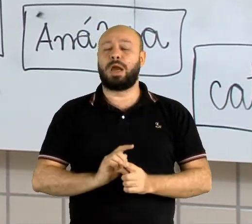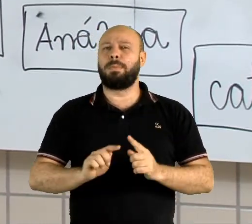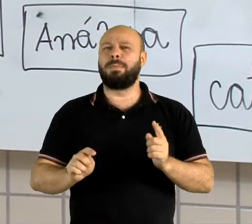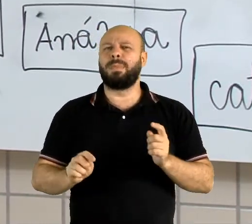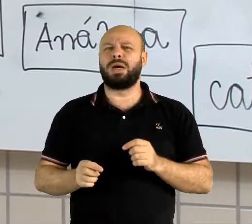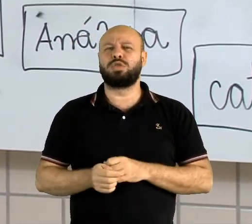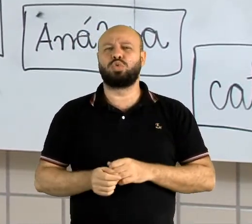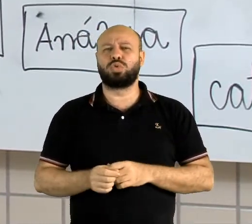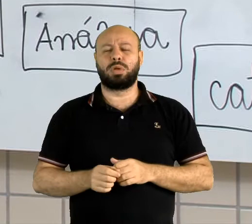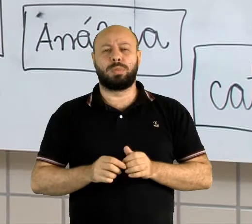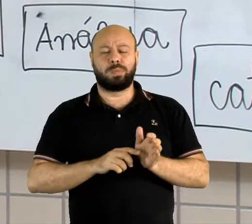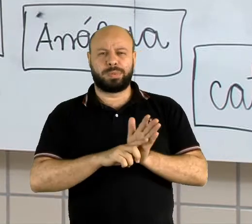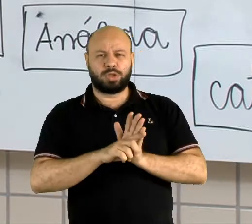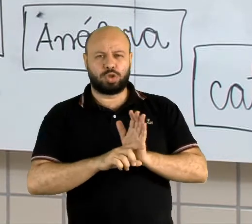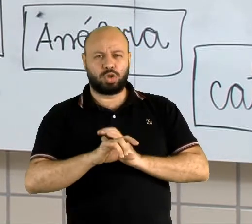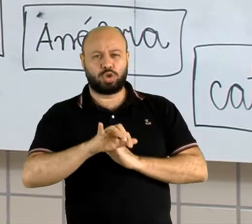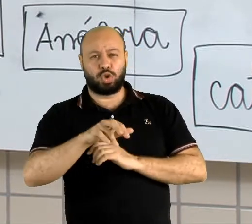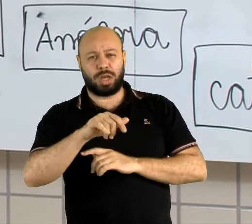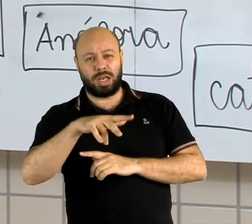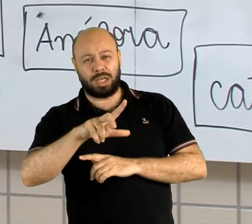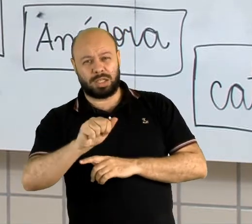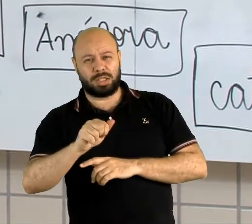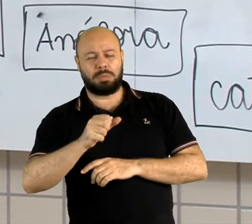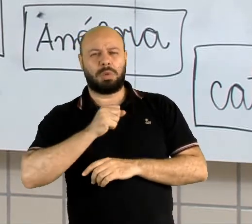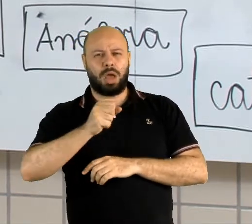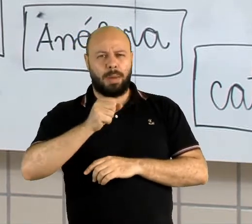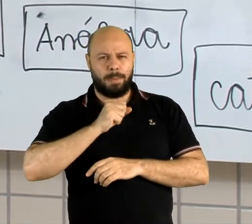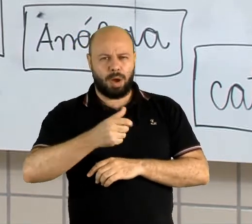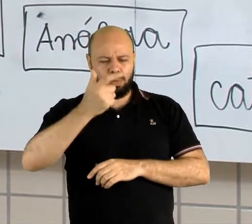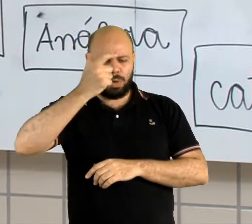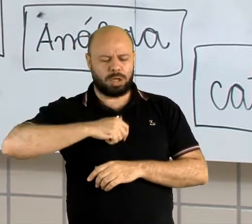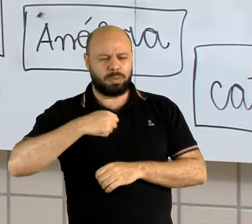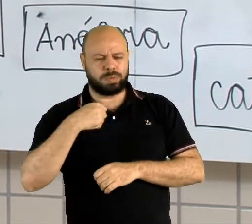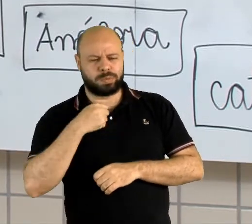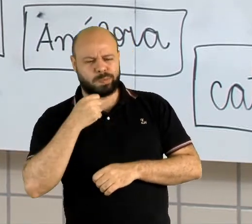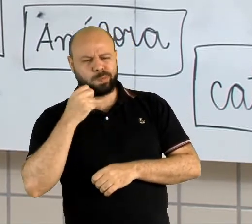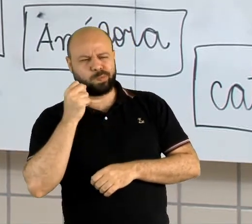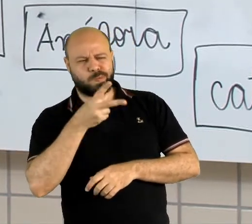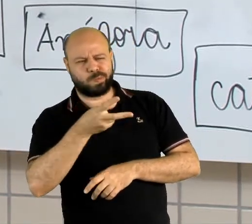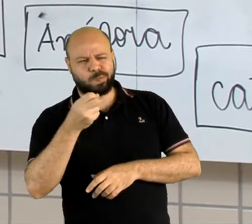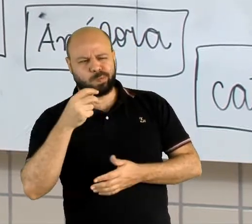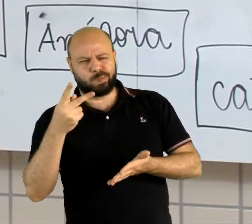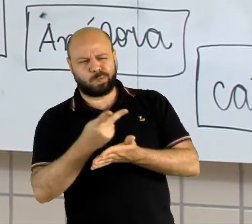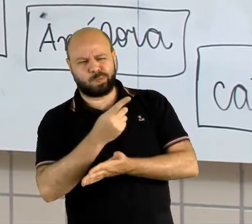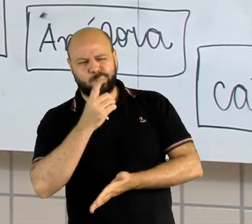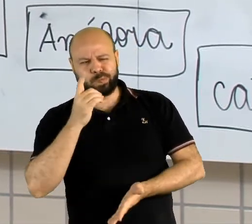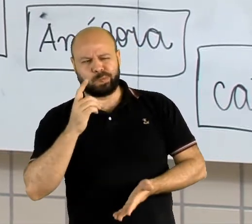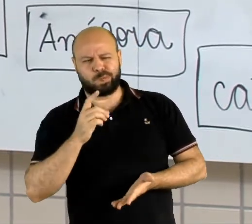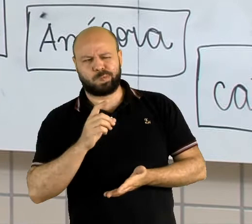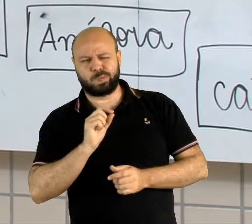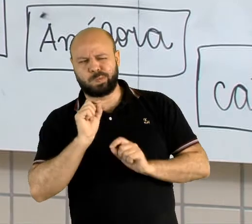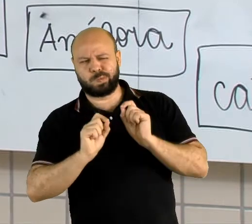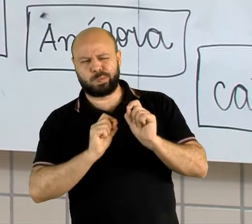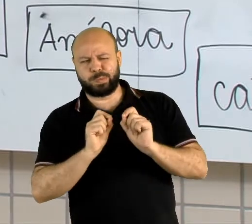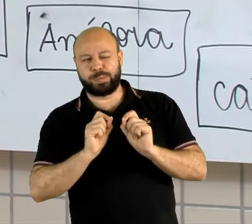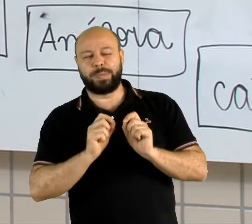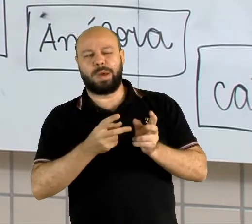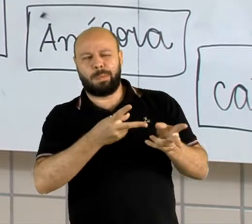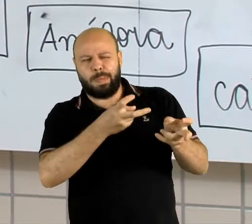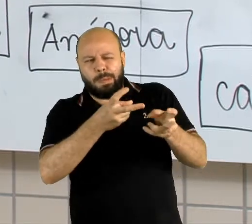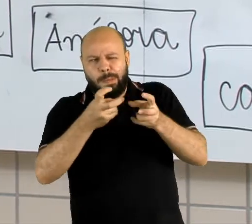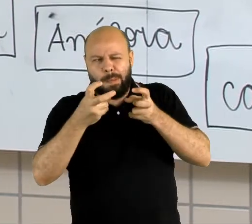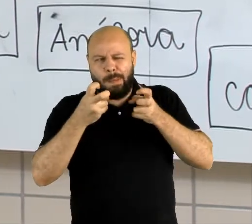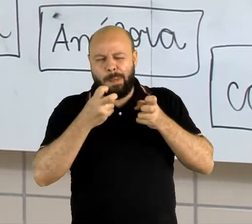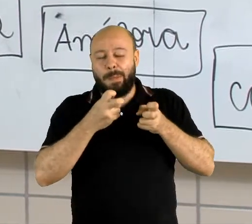do jornalista, né, do repórter para esse fato, para esse acontecimento, é profundo, diferente